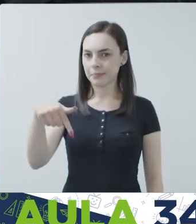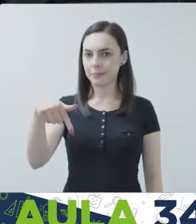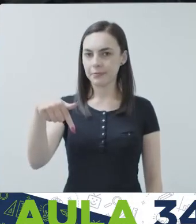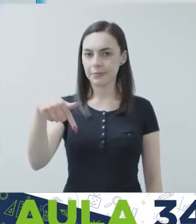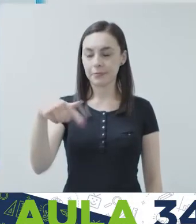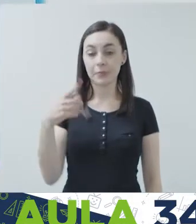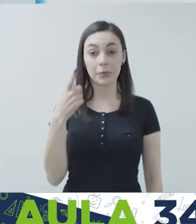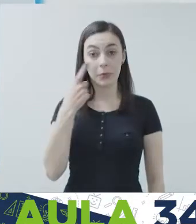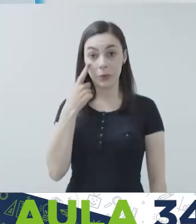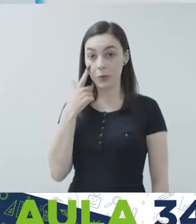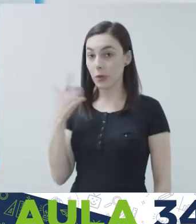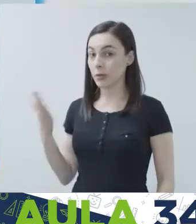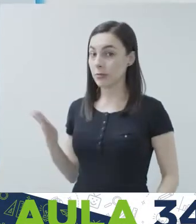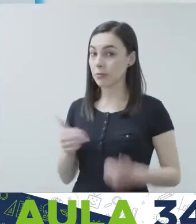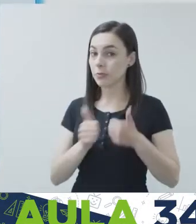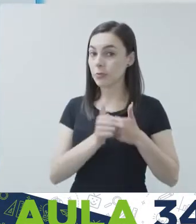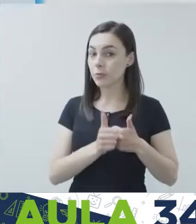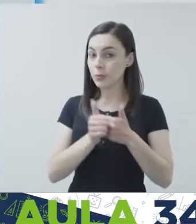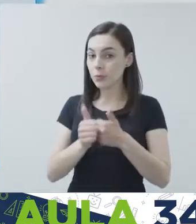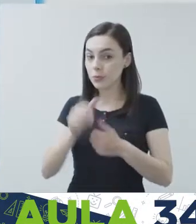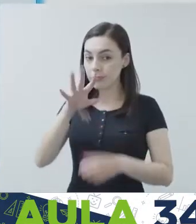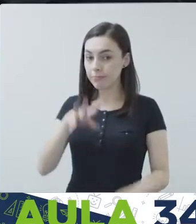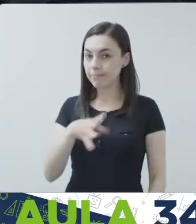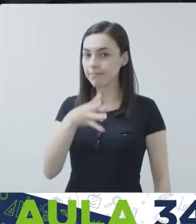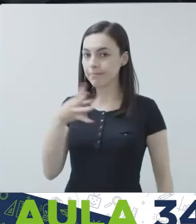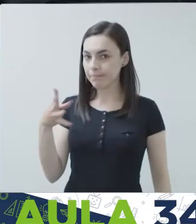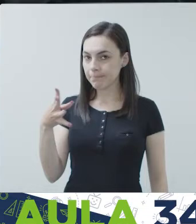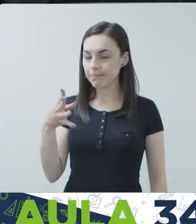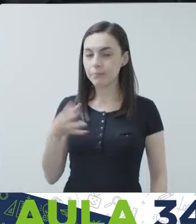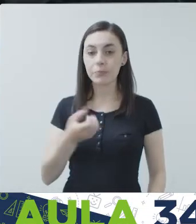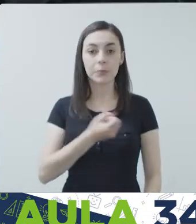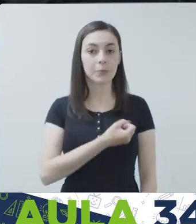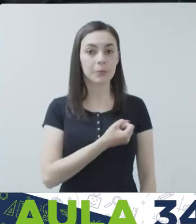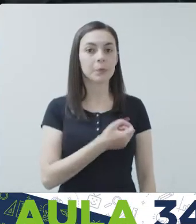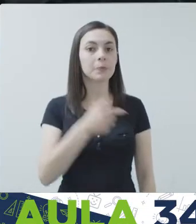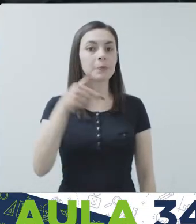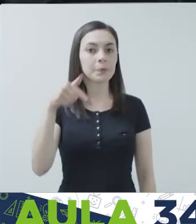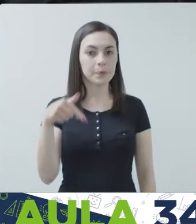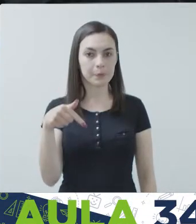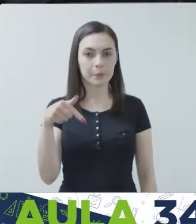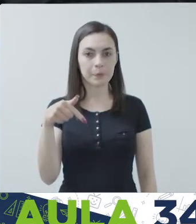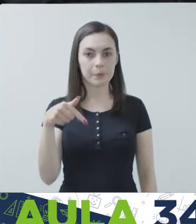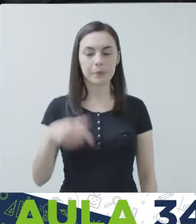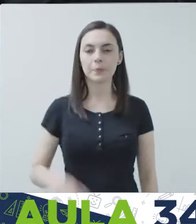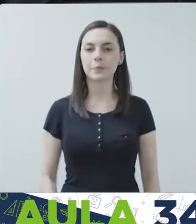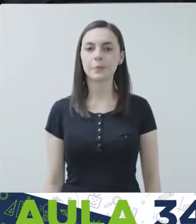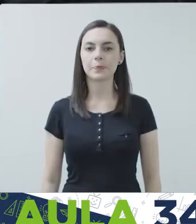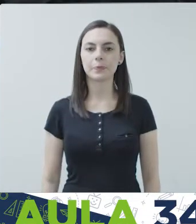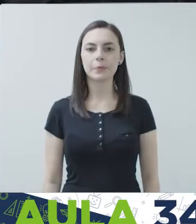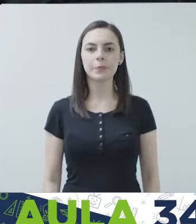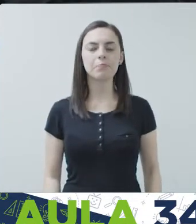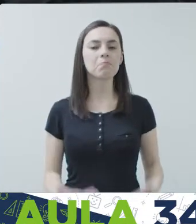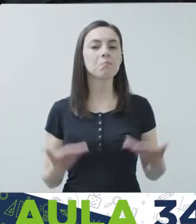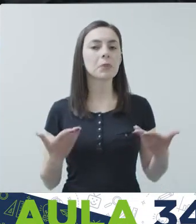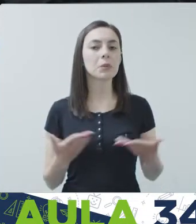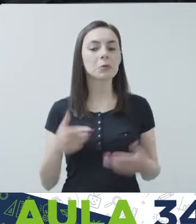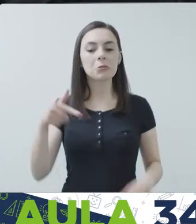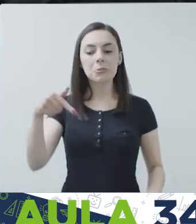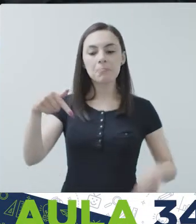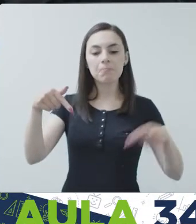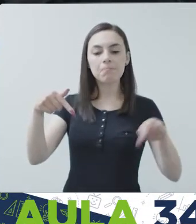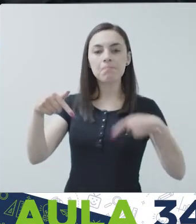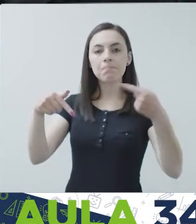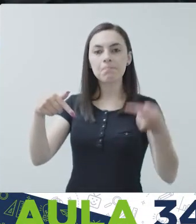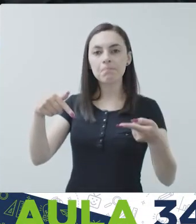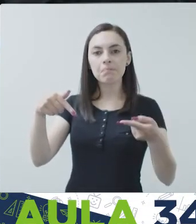7, olha, estou seguindo lá o nosso quadro. Número 7. E agora? É